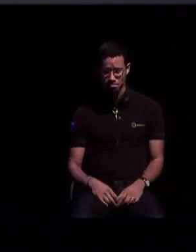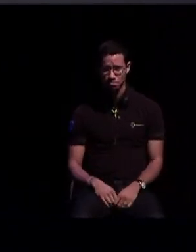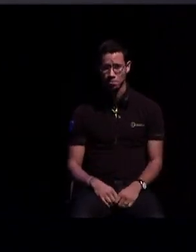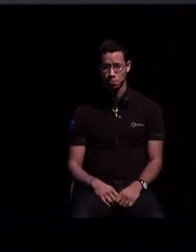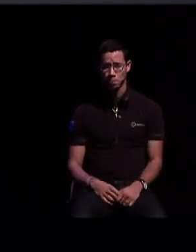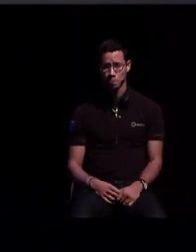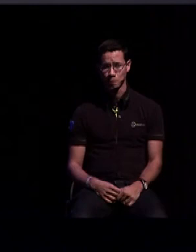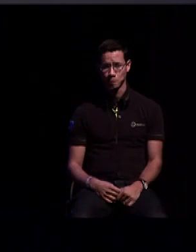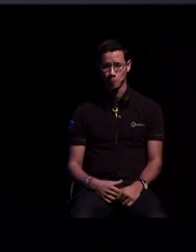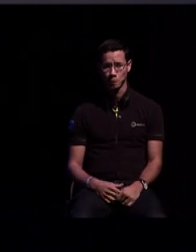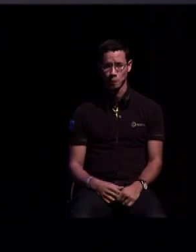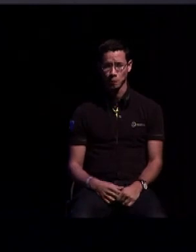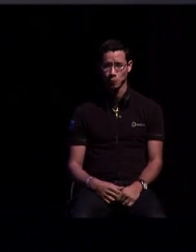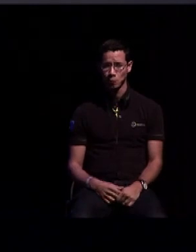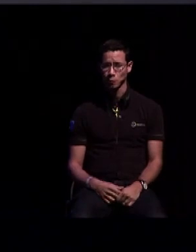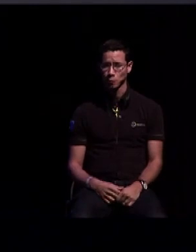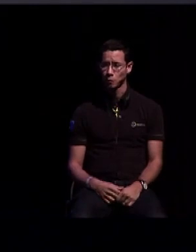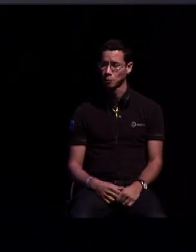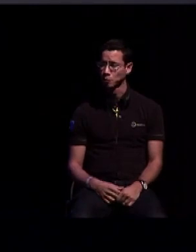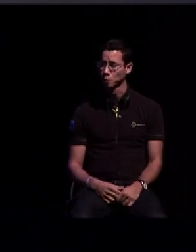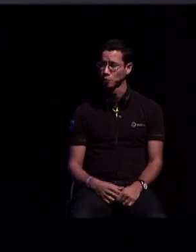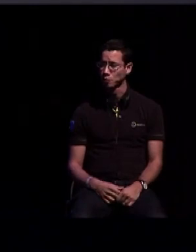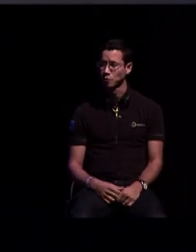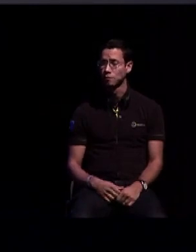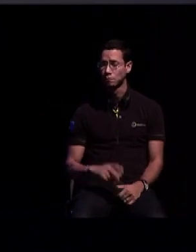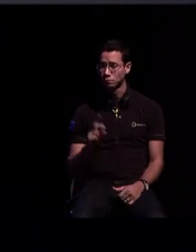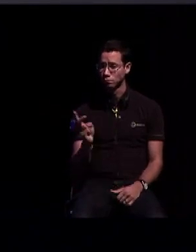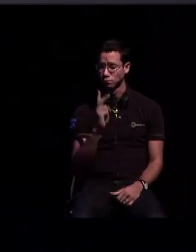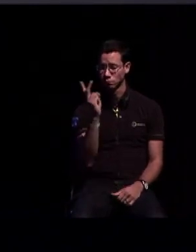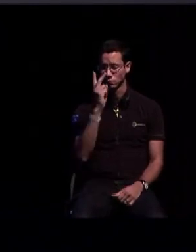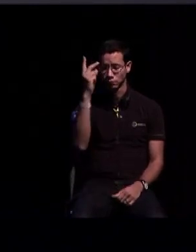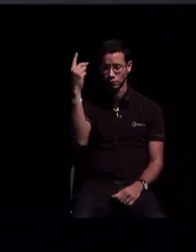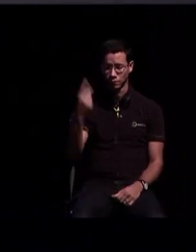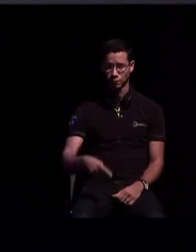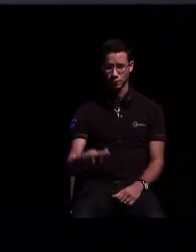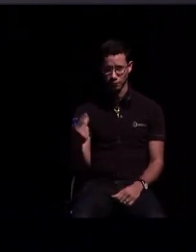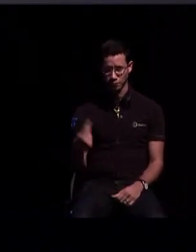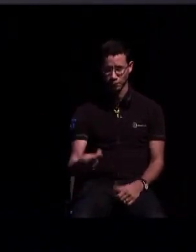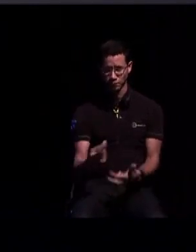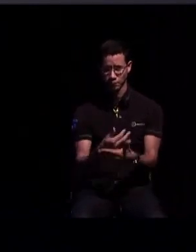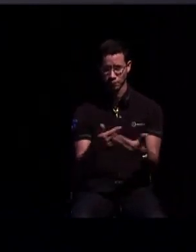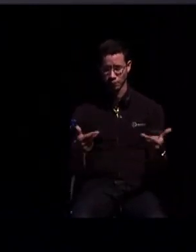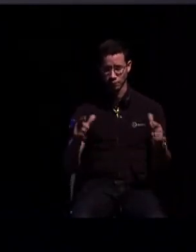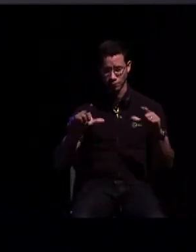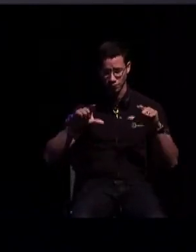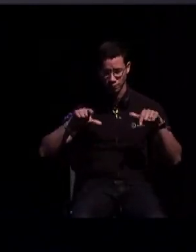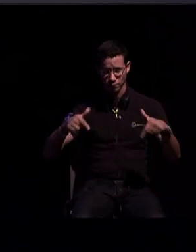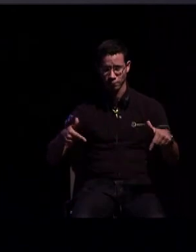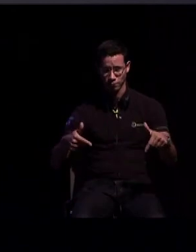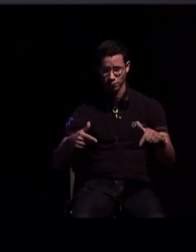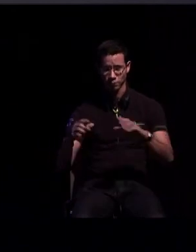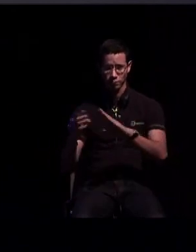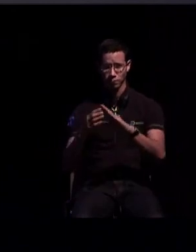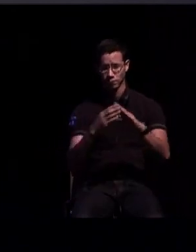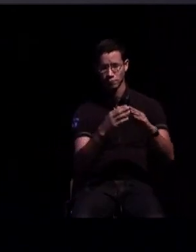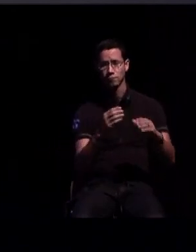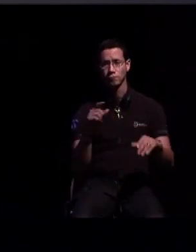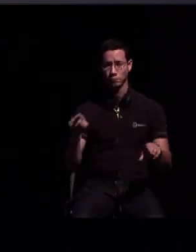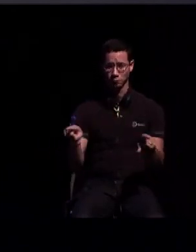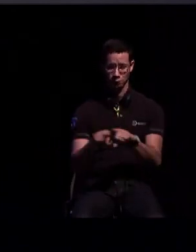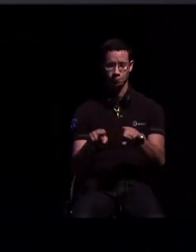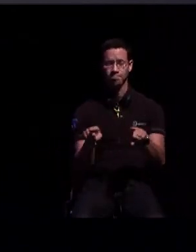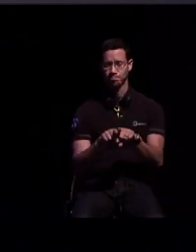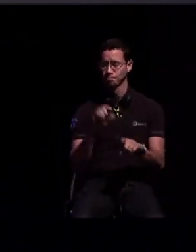Isso é real, isso é verdadeiro. Então, eu acho que a valorização desse tipo de ação comunitária também pode ser